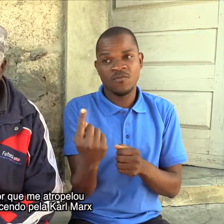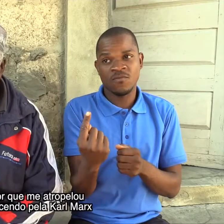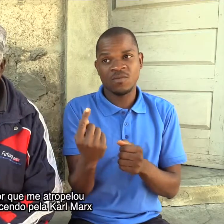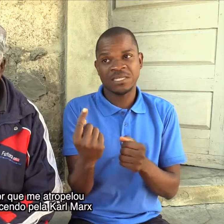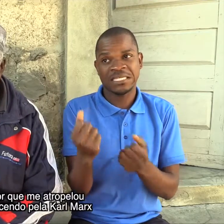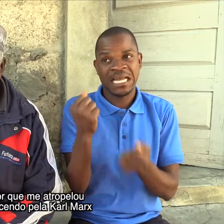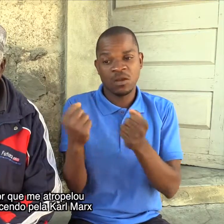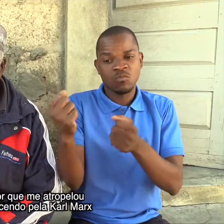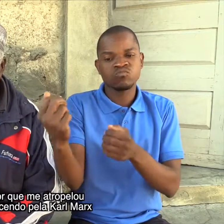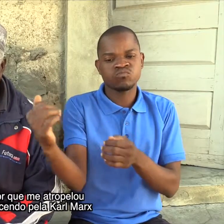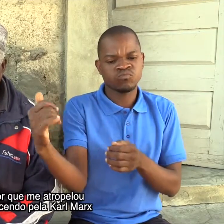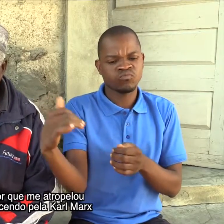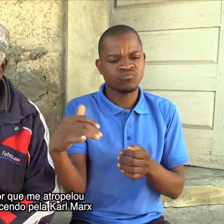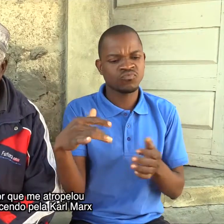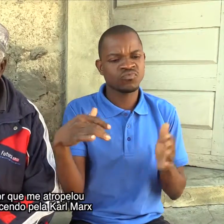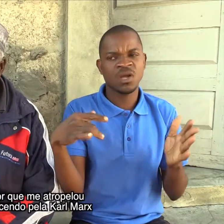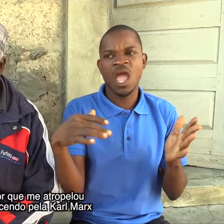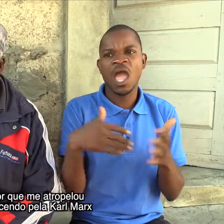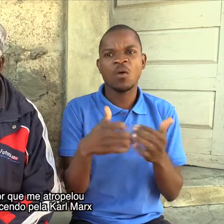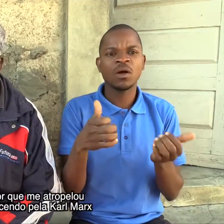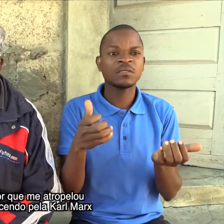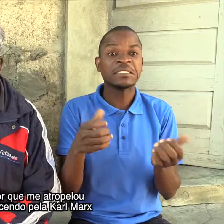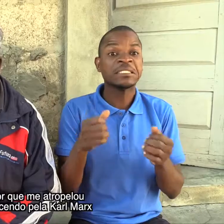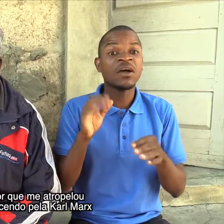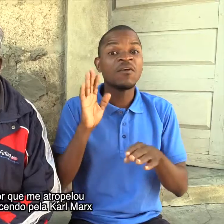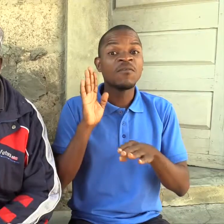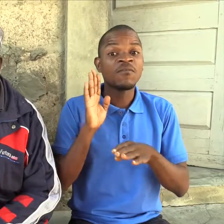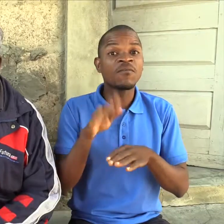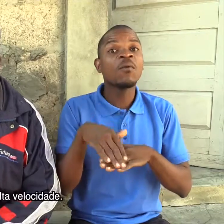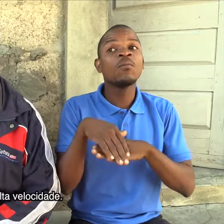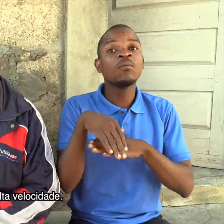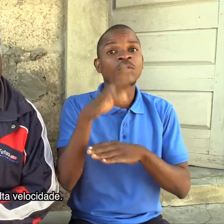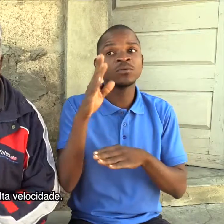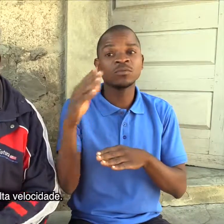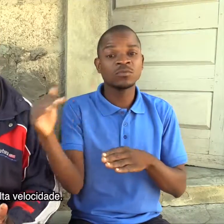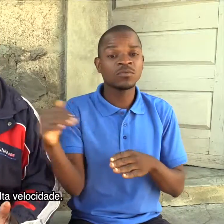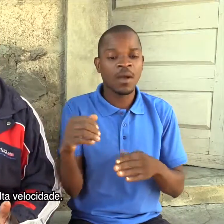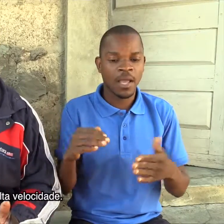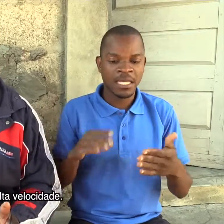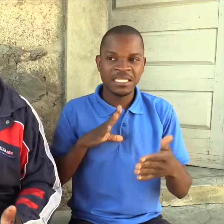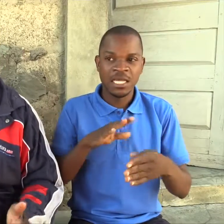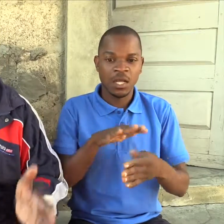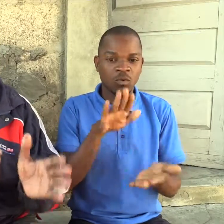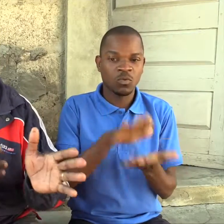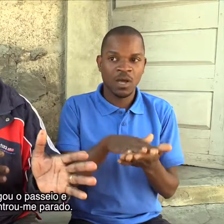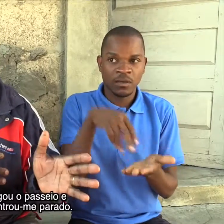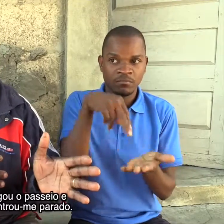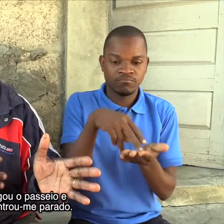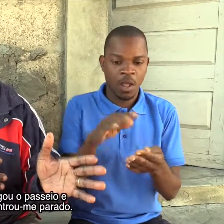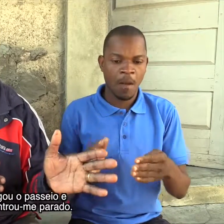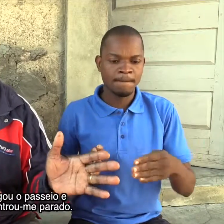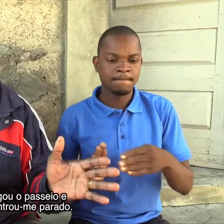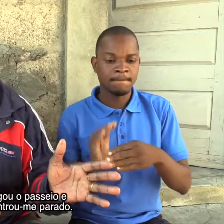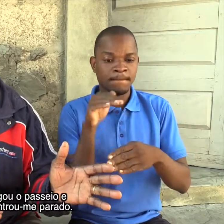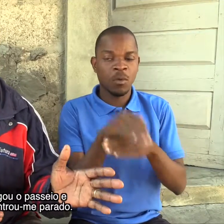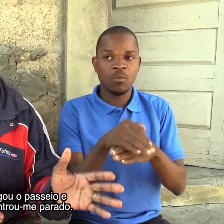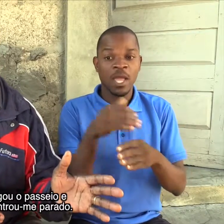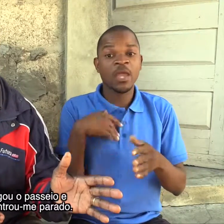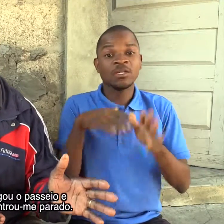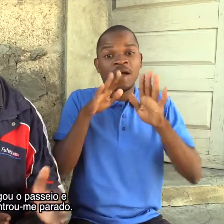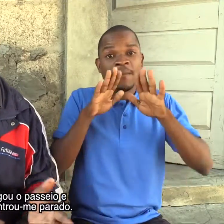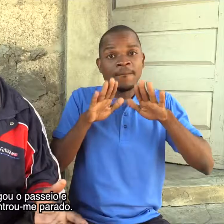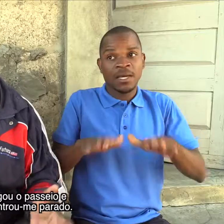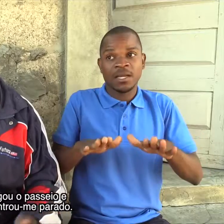o carro máximo com uma alta velocidade. Quando me bateu, subiu ao passeio e me apanhou, mas me parou.